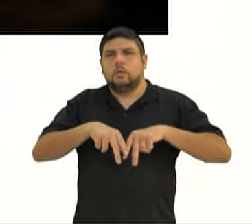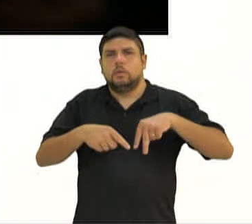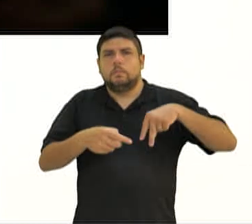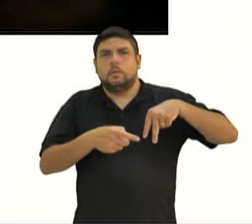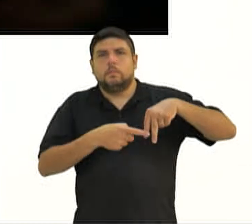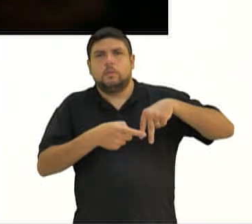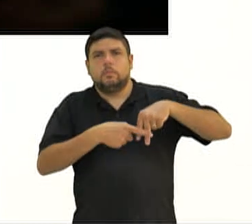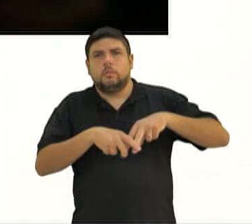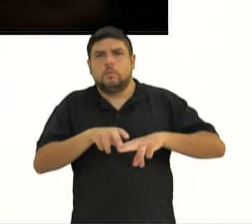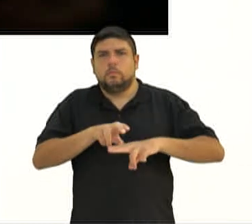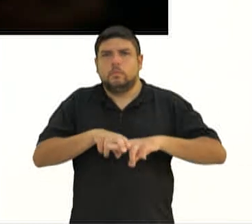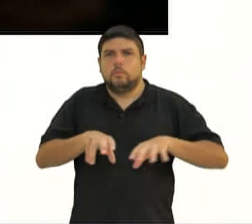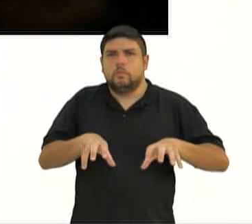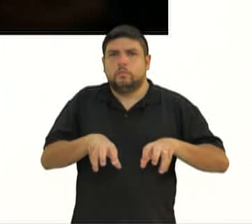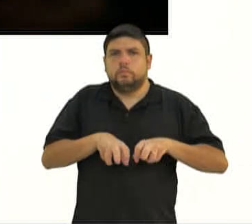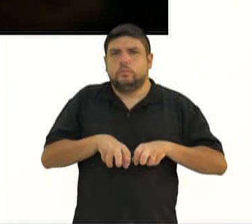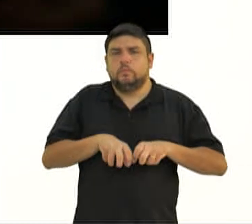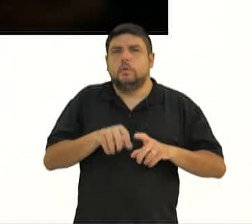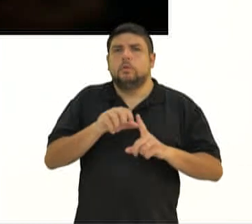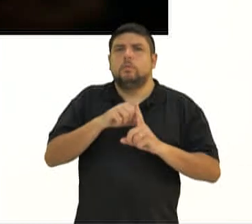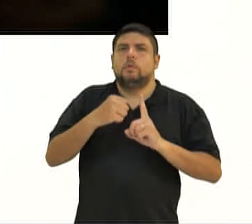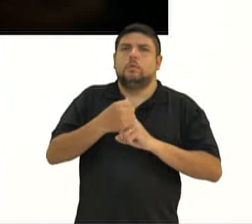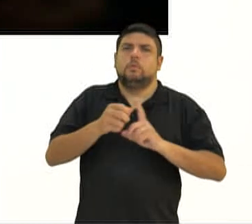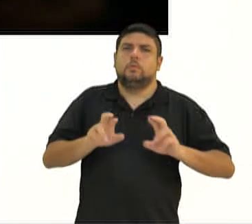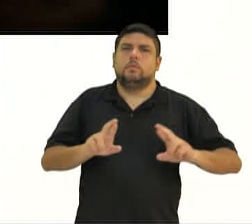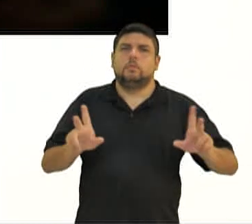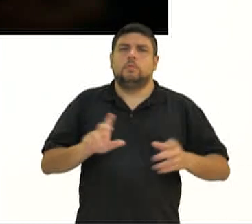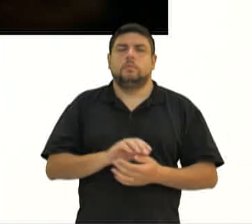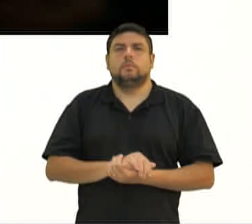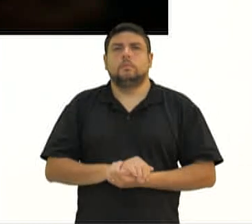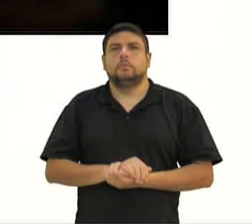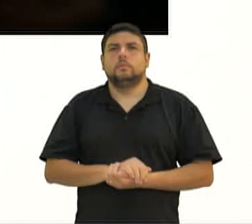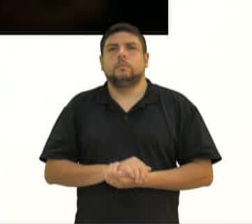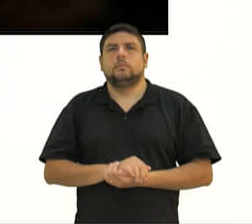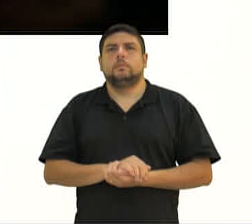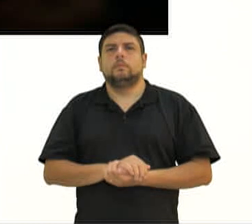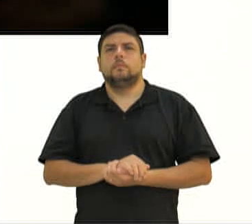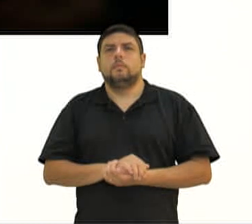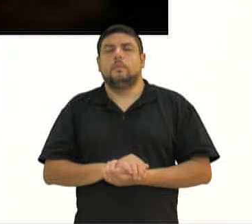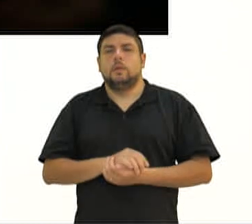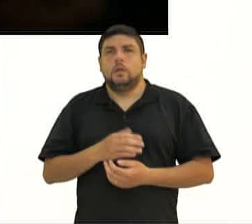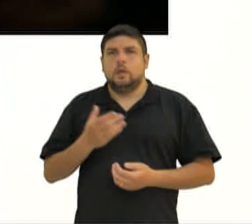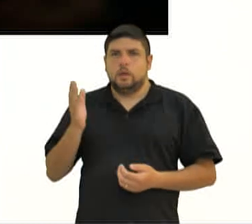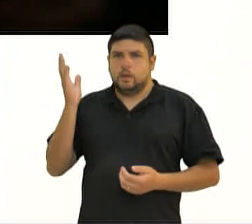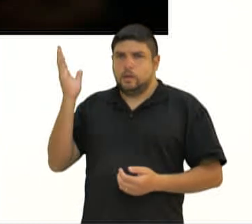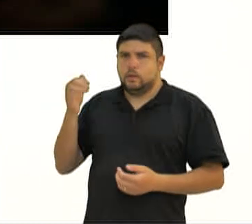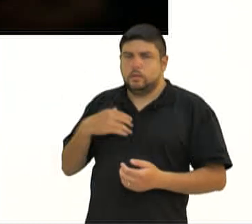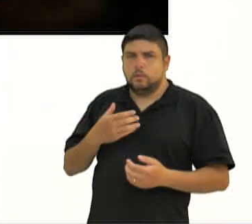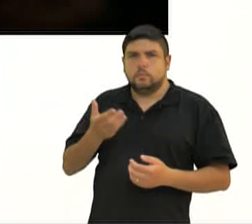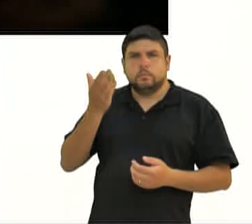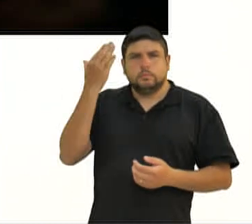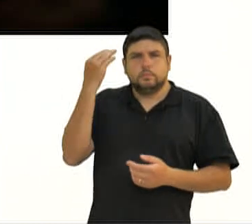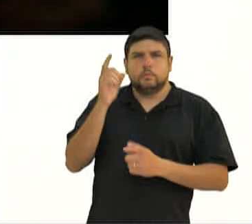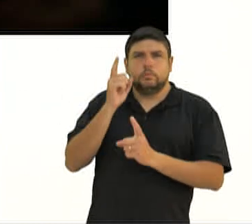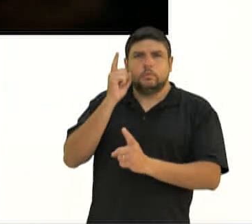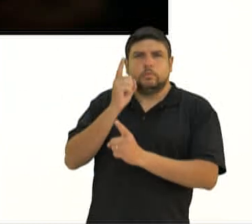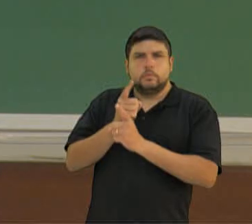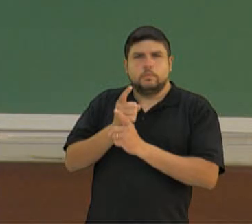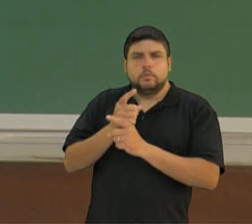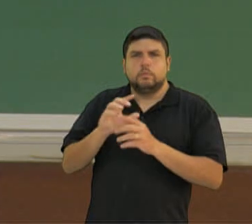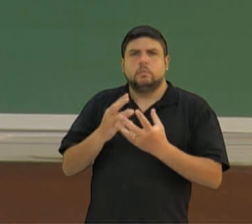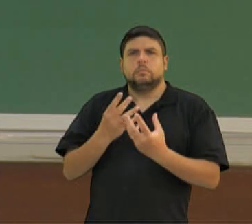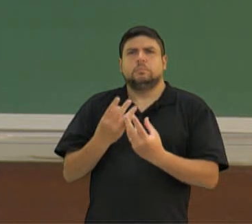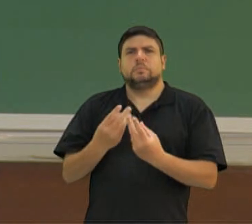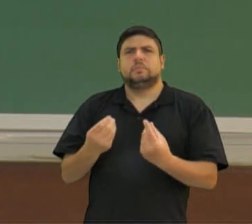posição social diferenciada, né? Essa peça, quando ela foi encontrada, ela estava destruída e foi